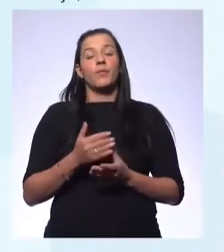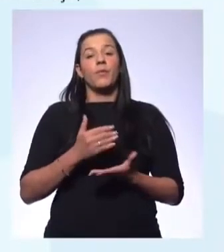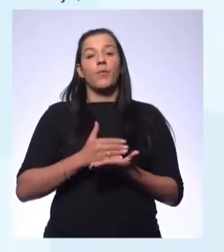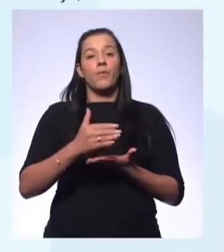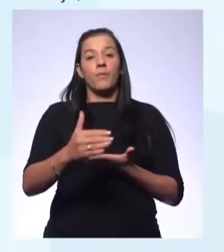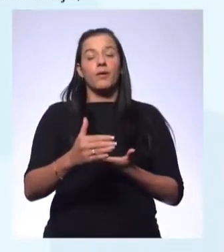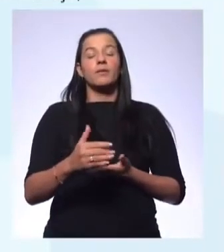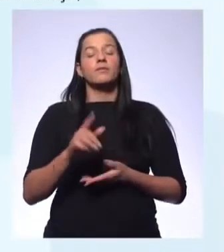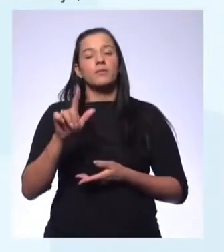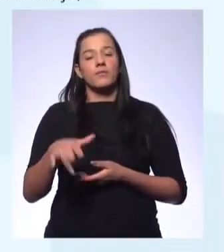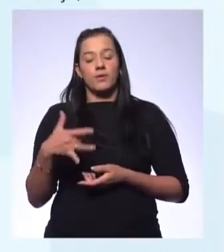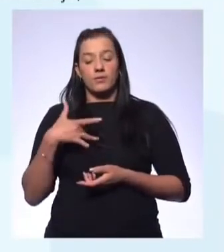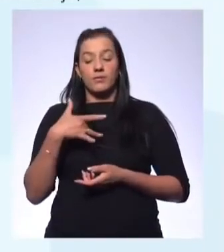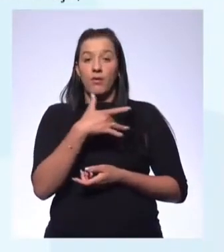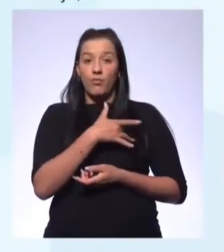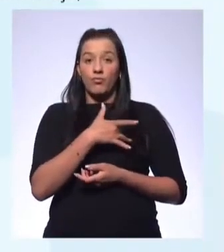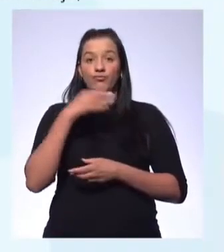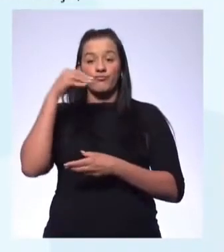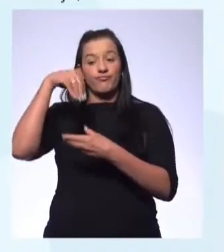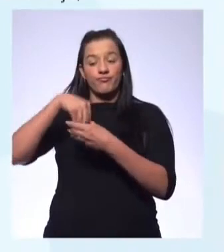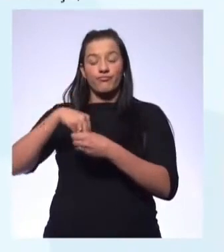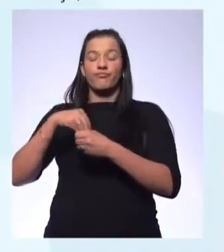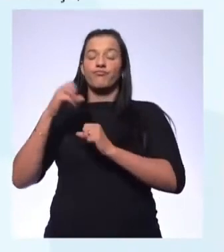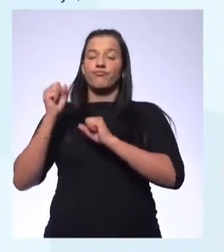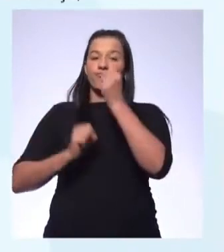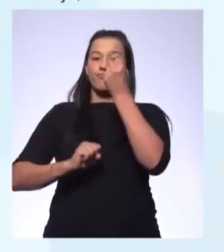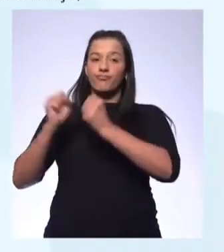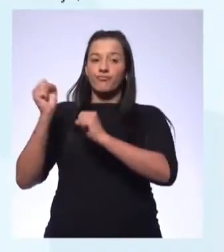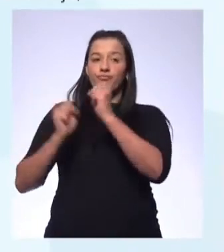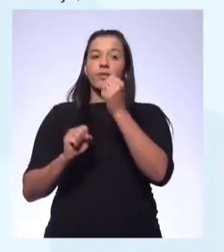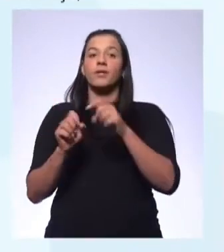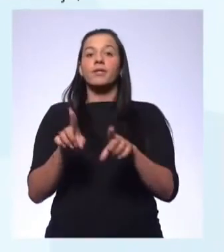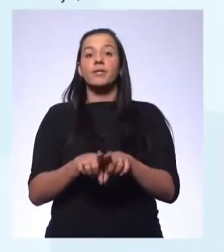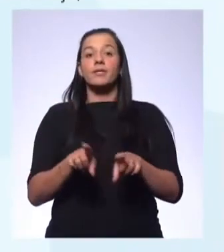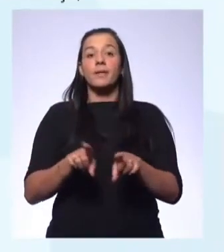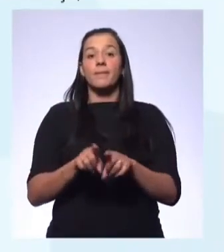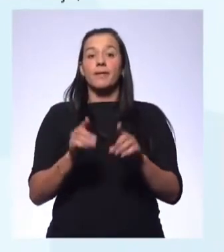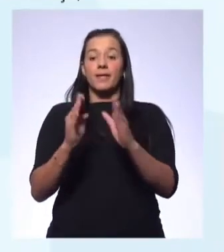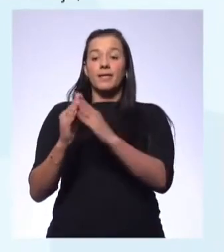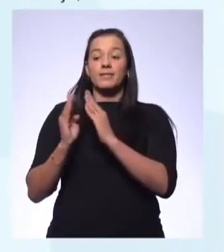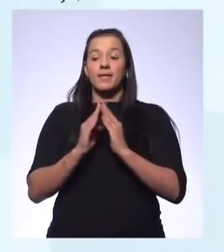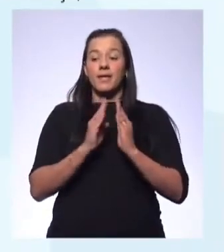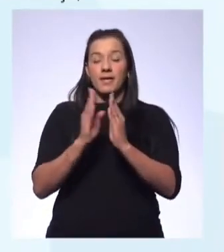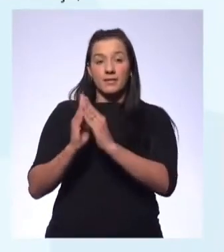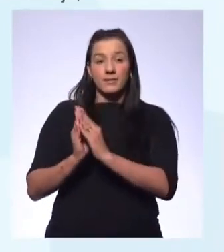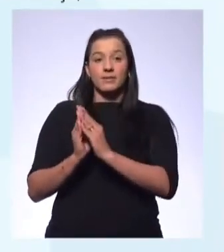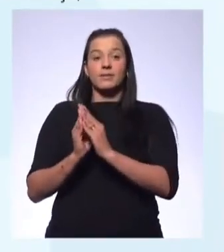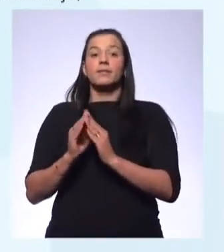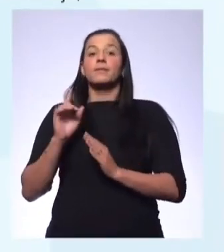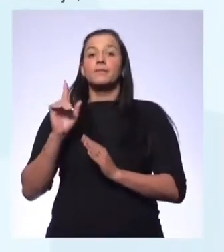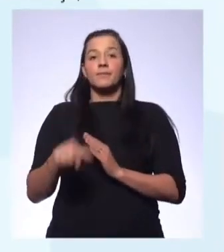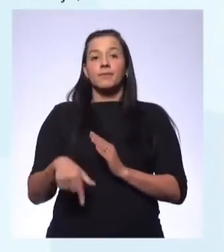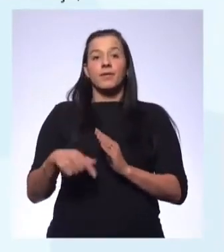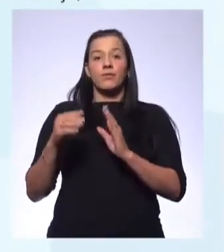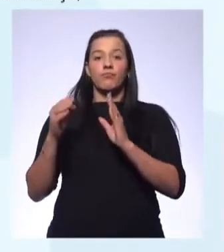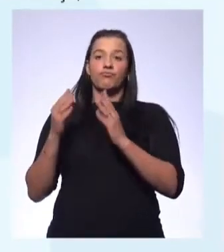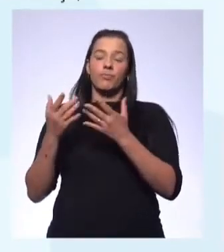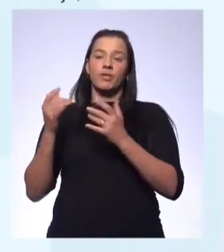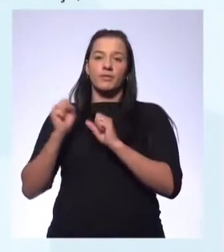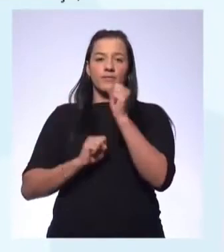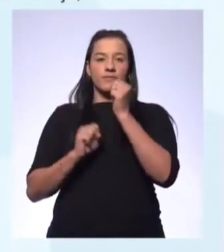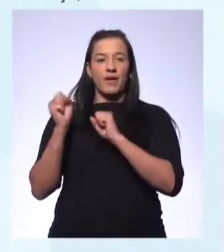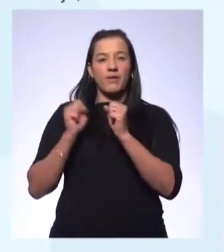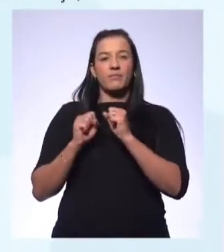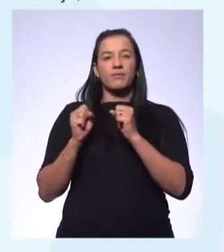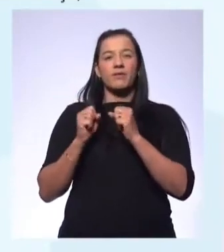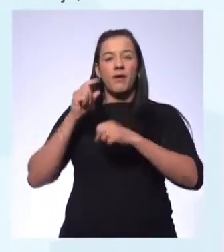insalubridade nas fábricas e nas moradias de trabalhadores. As fábricas eram galpões com